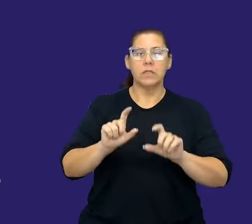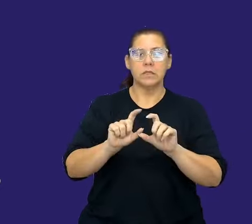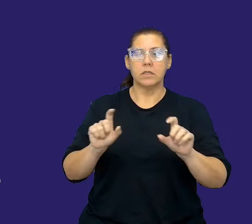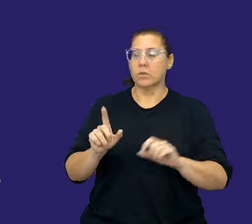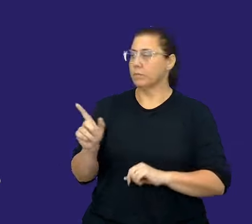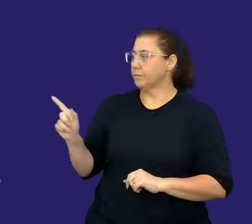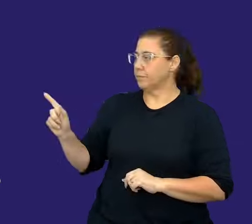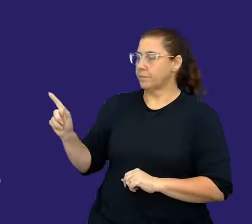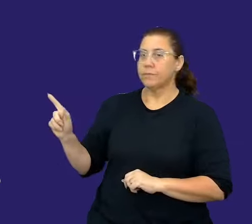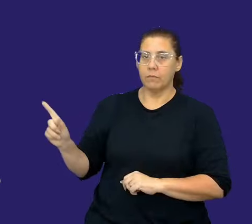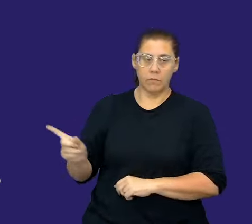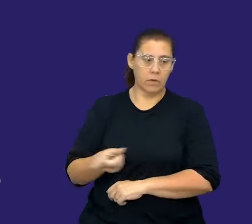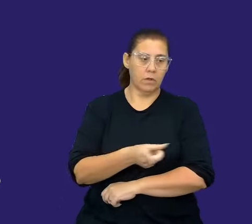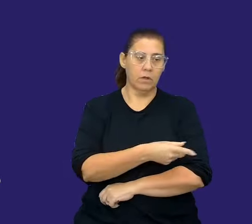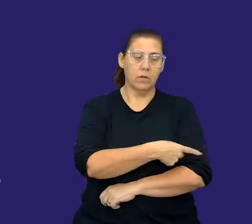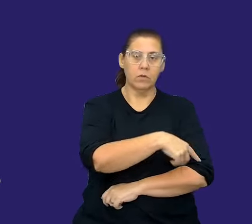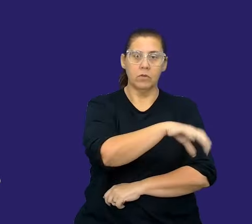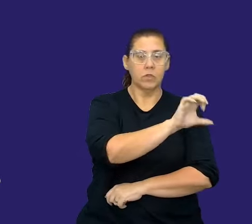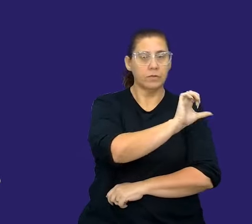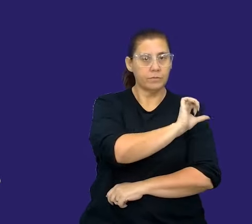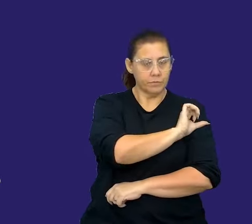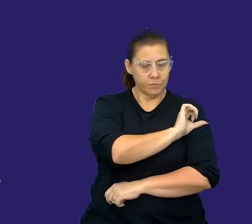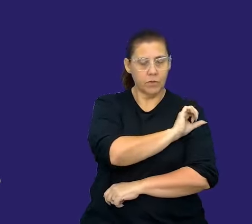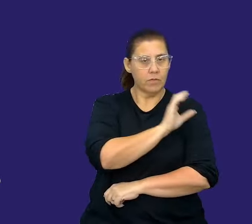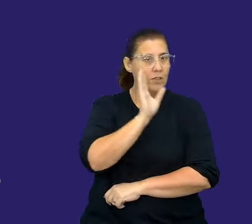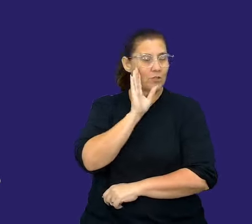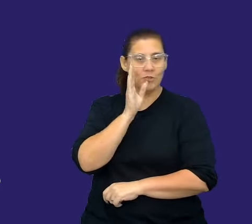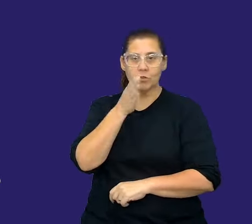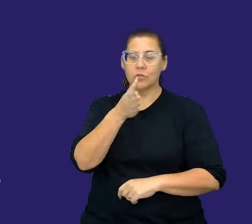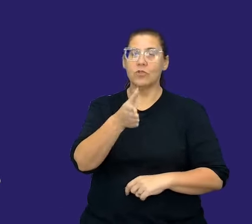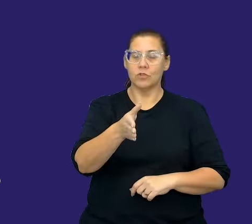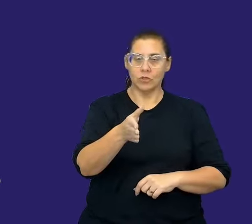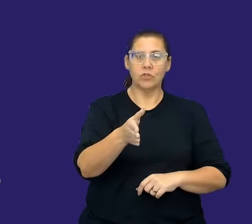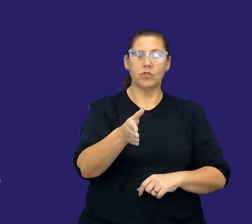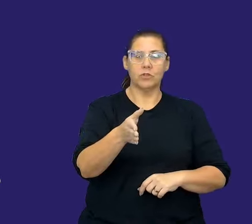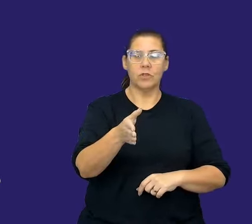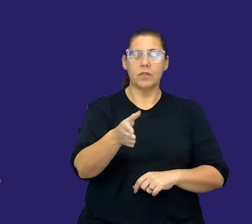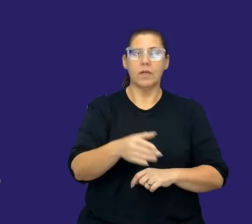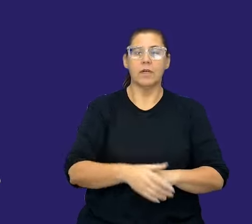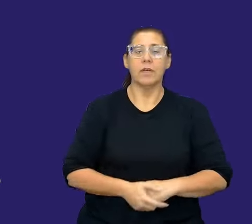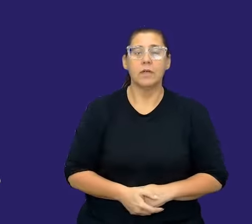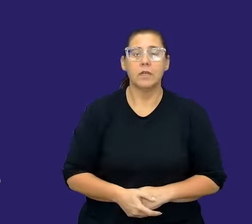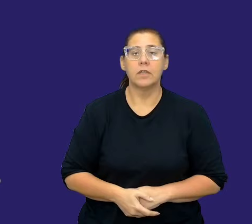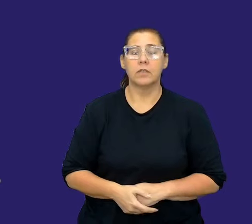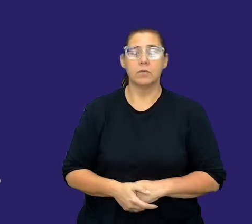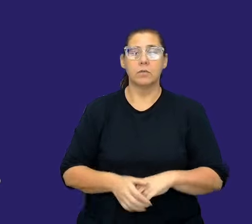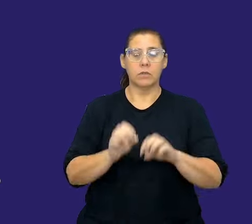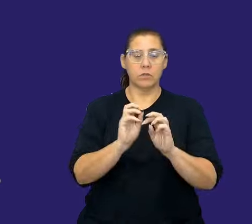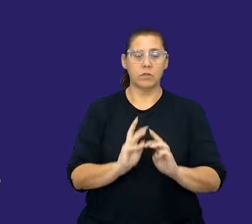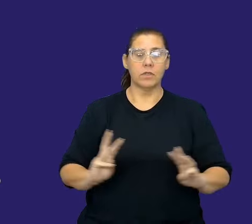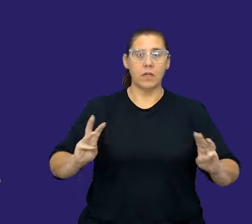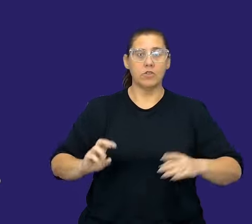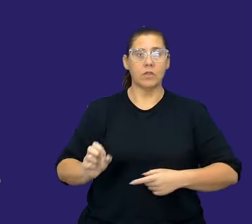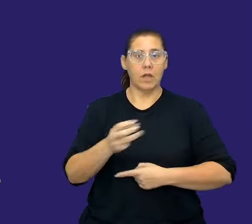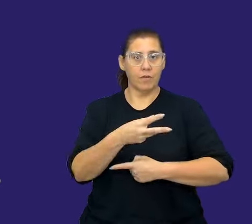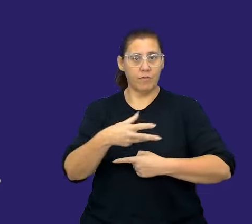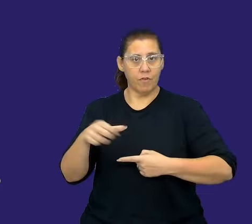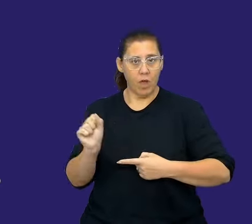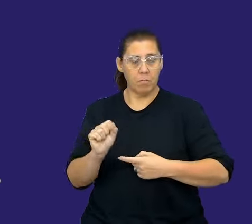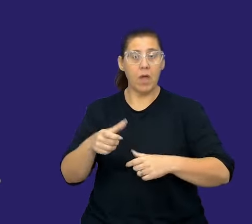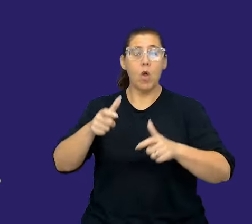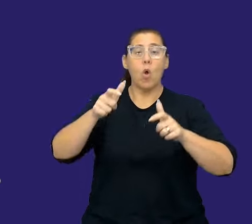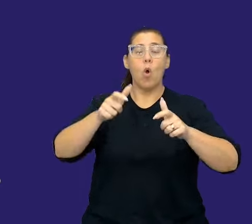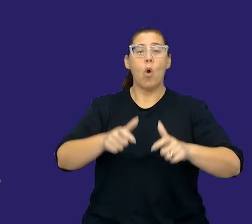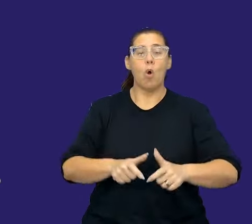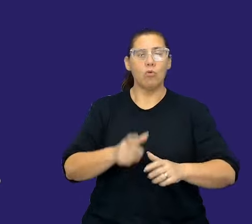né, ensino fundamental, e vai direcioná-los e direcioná-las para o site da EFAP,